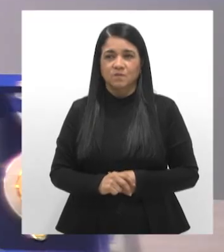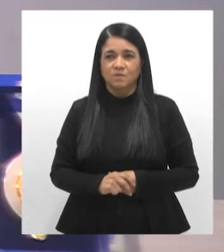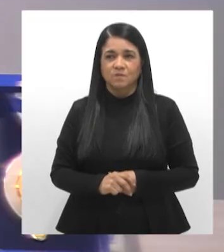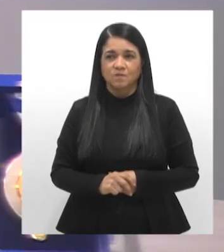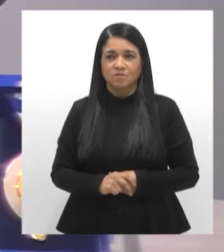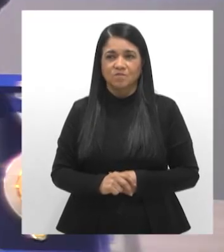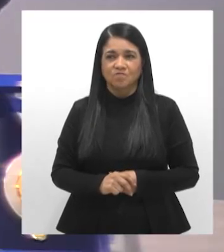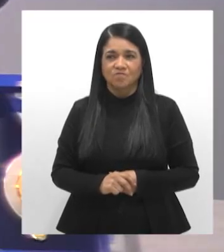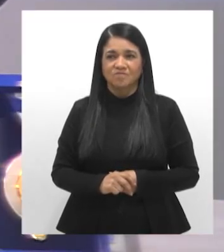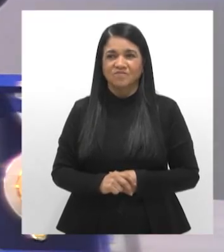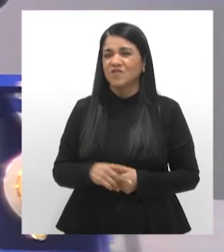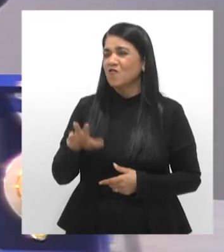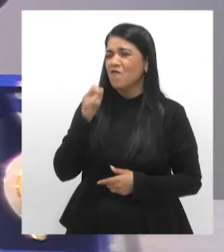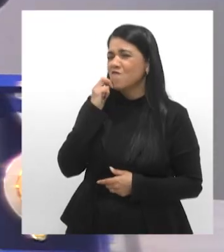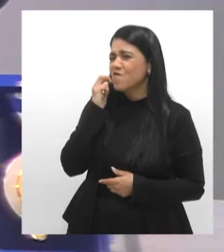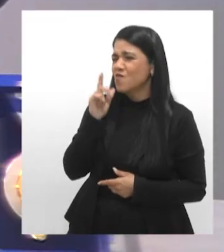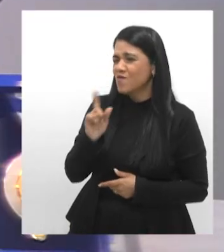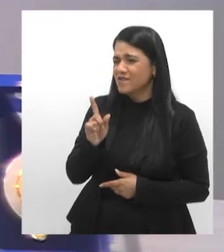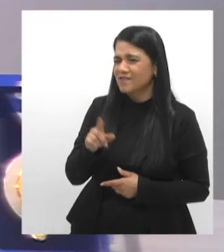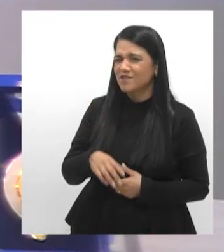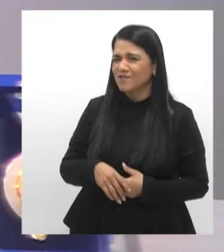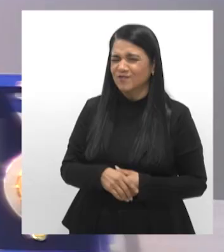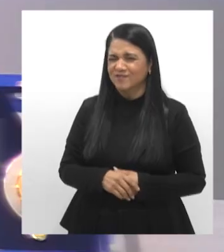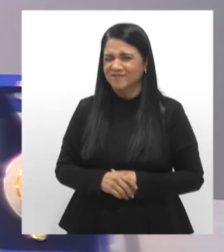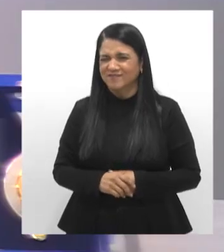Não fica com vergonha, não pode desligar.